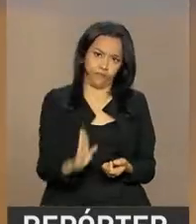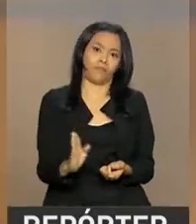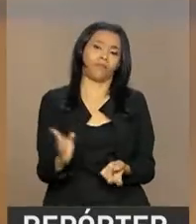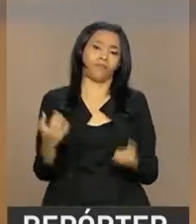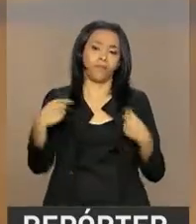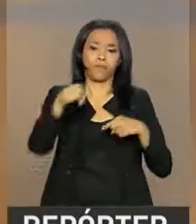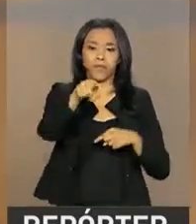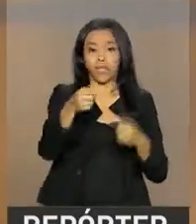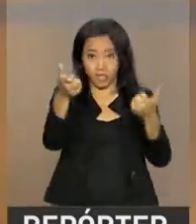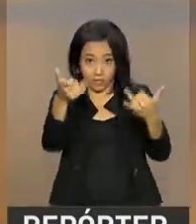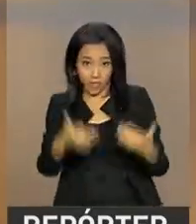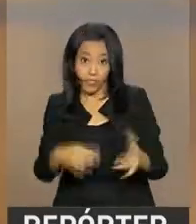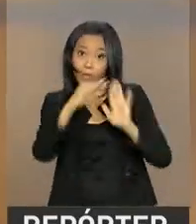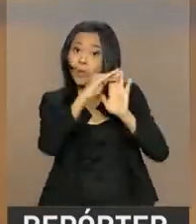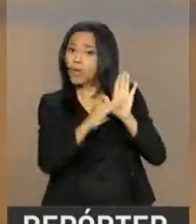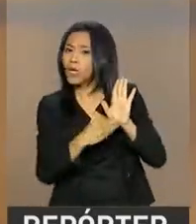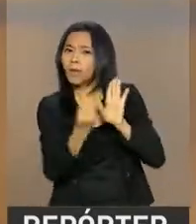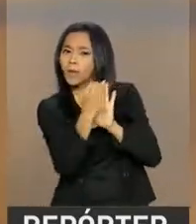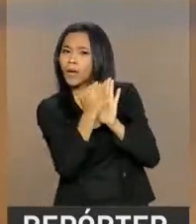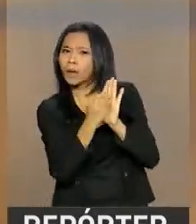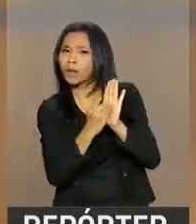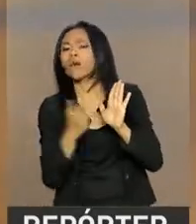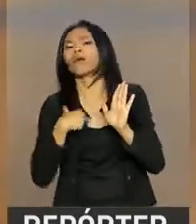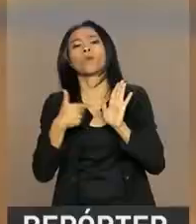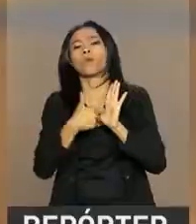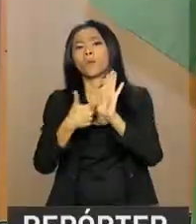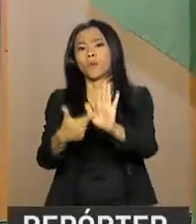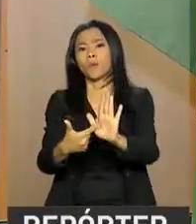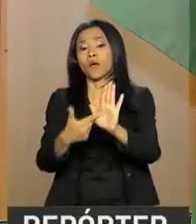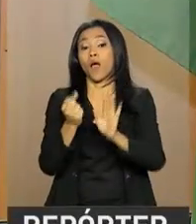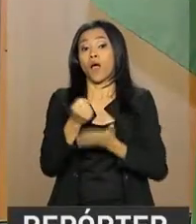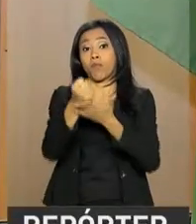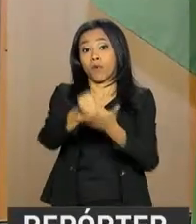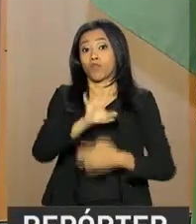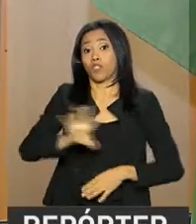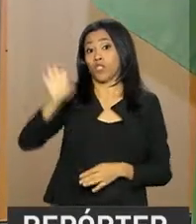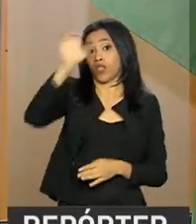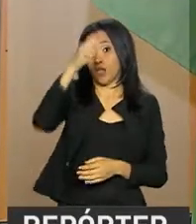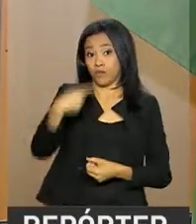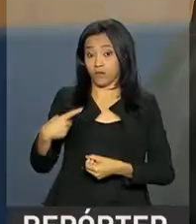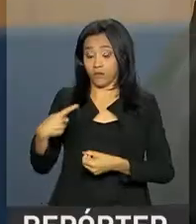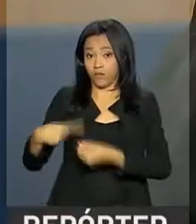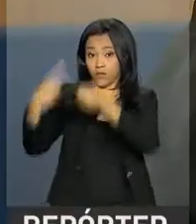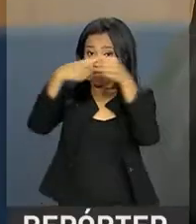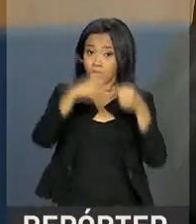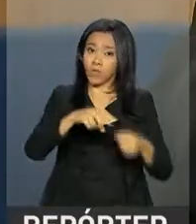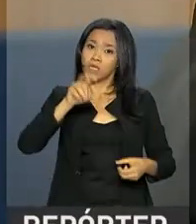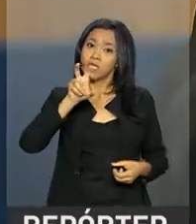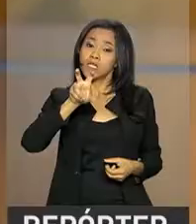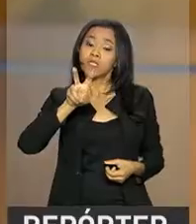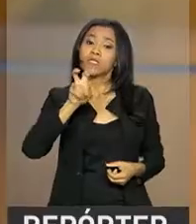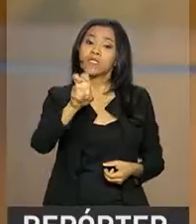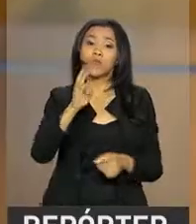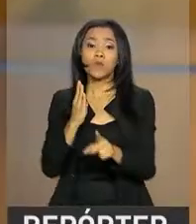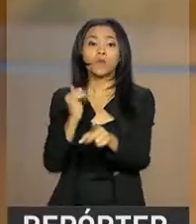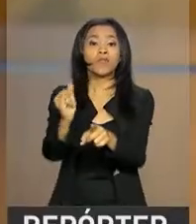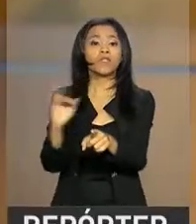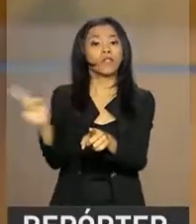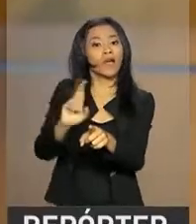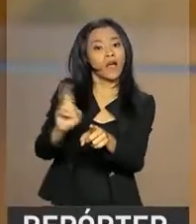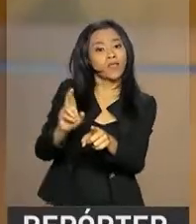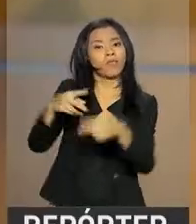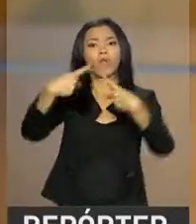o programa disponibiliza para estados e municípios 5 bilhões de reais para investimentos na reestruturação